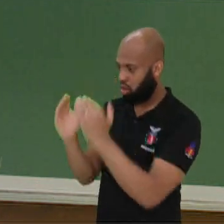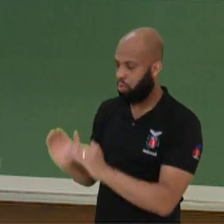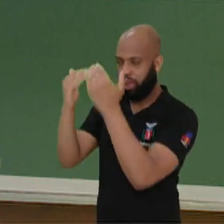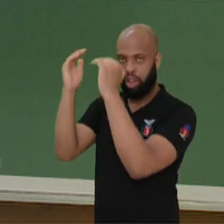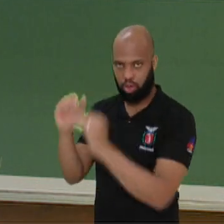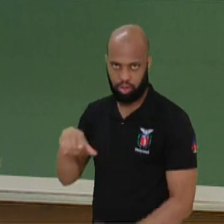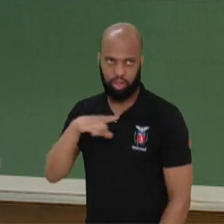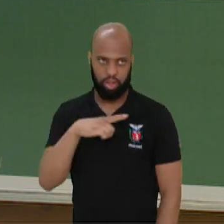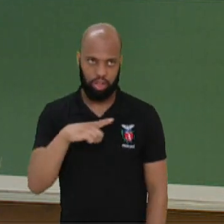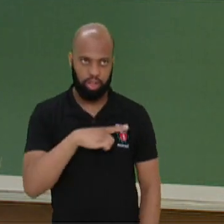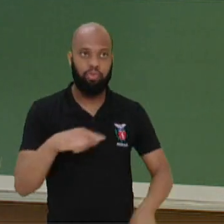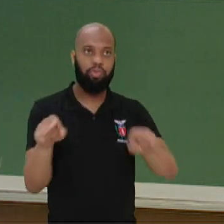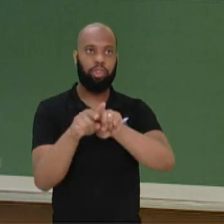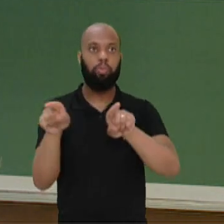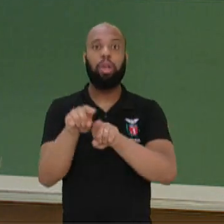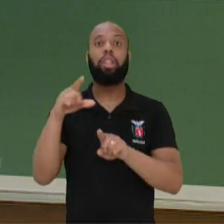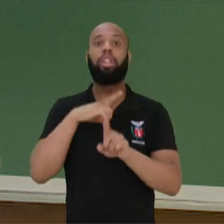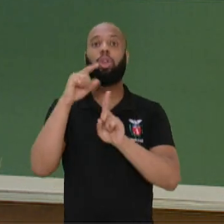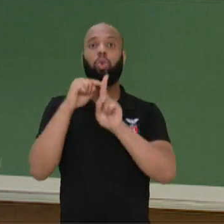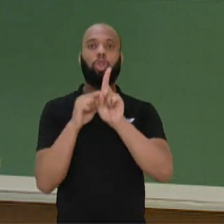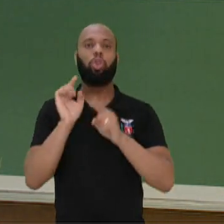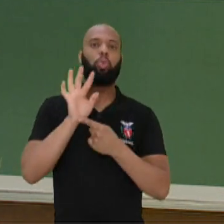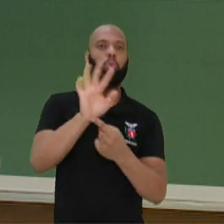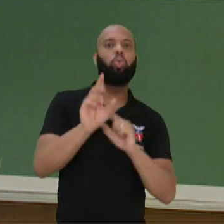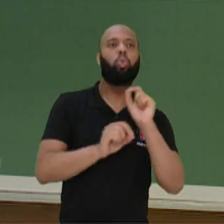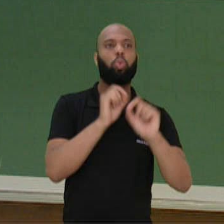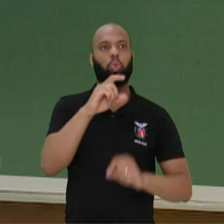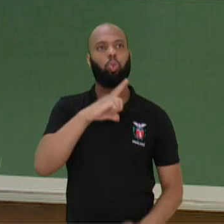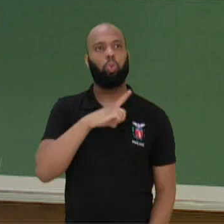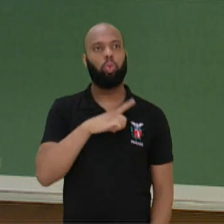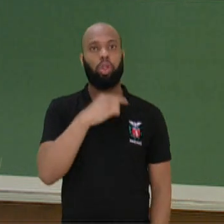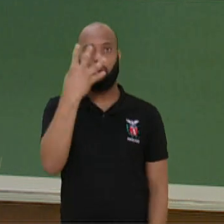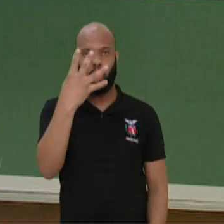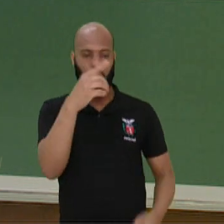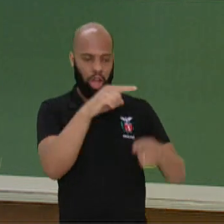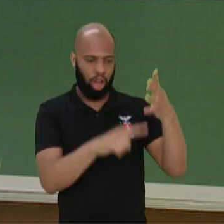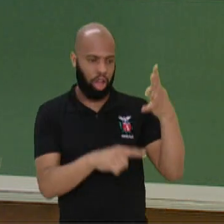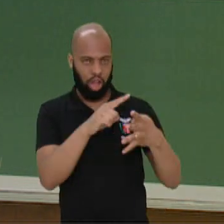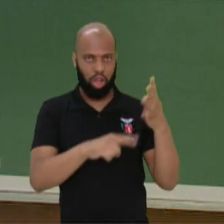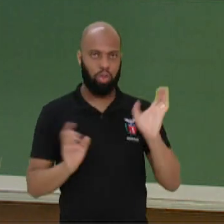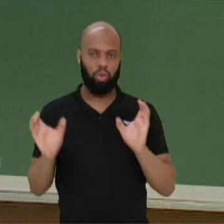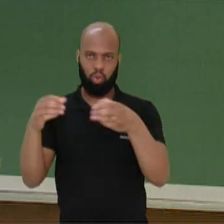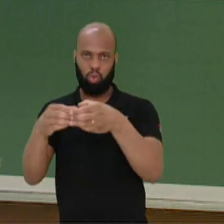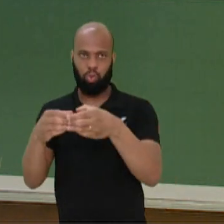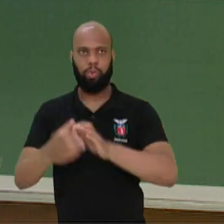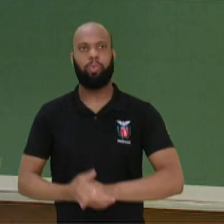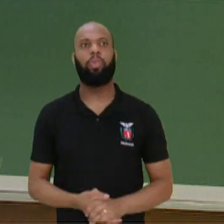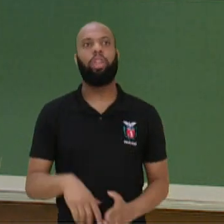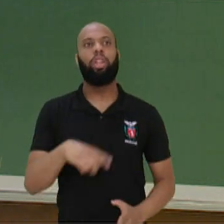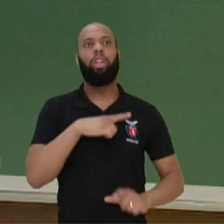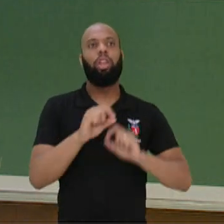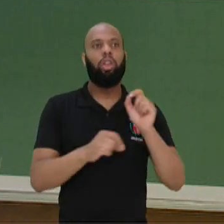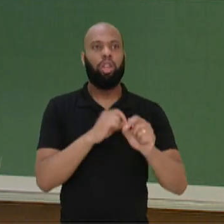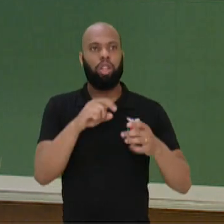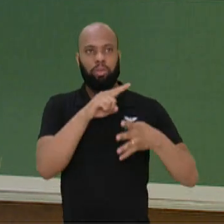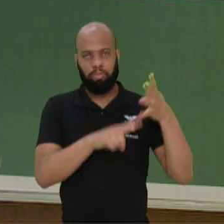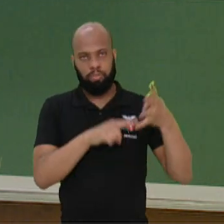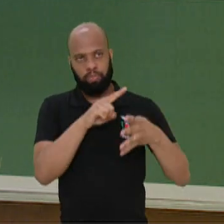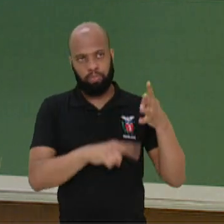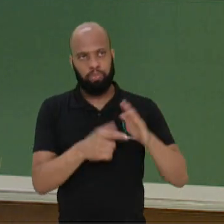amostras. E eles classificaram então essas amostras em 4 categorias: modulador precursor